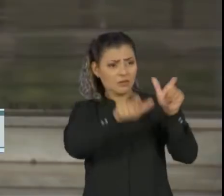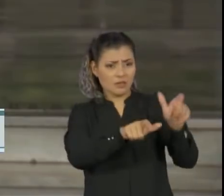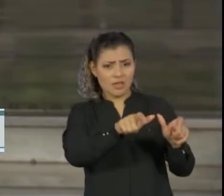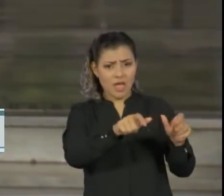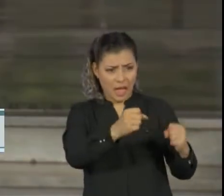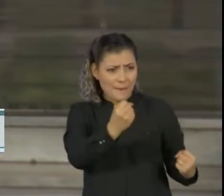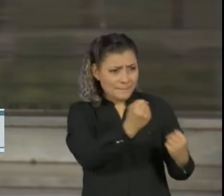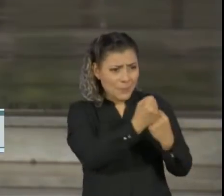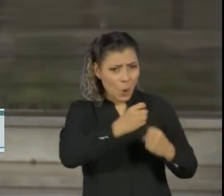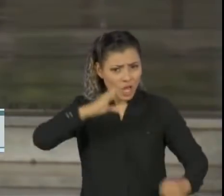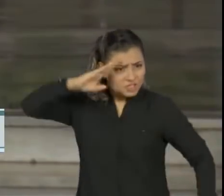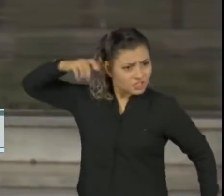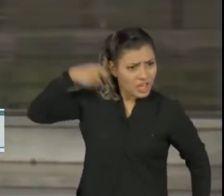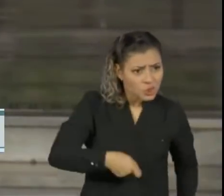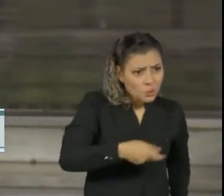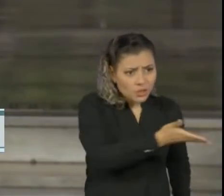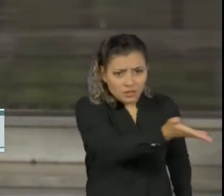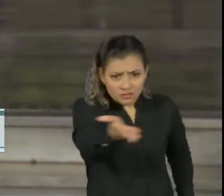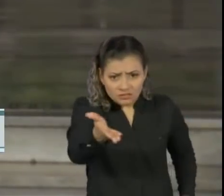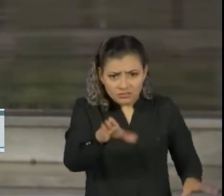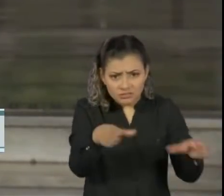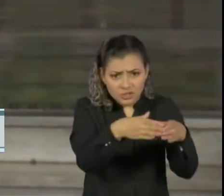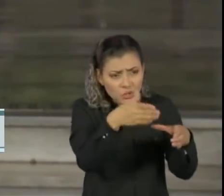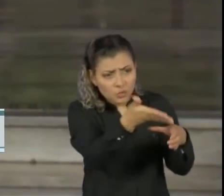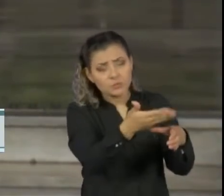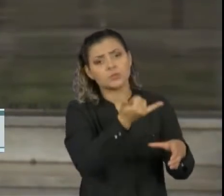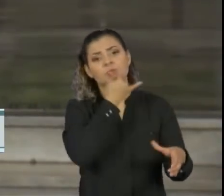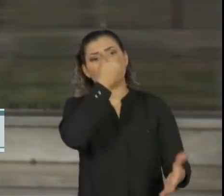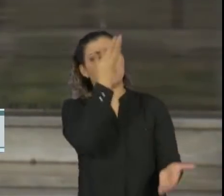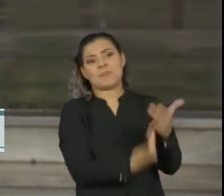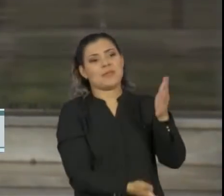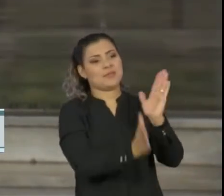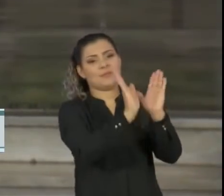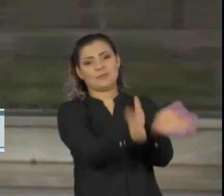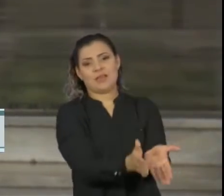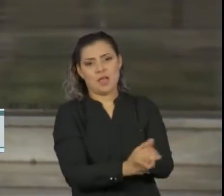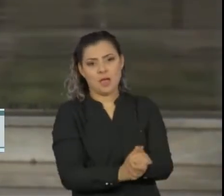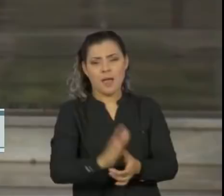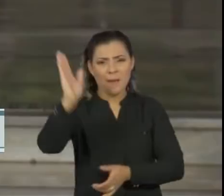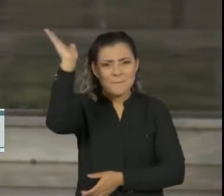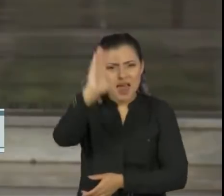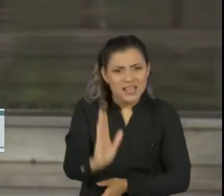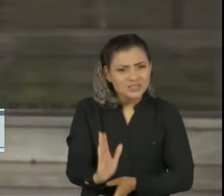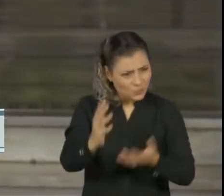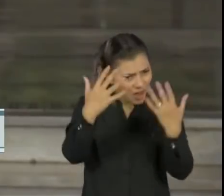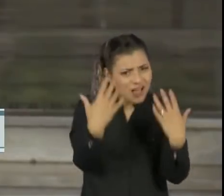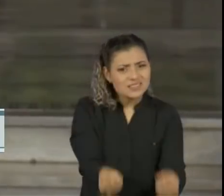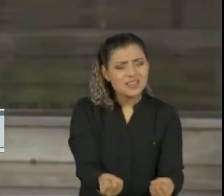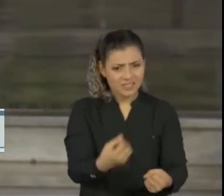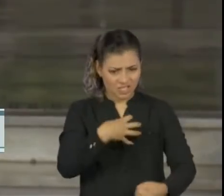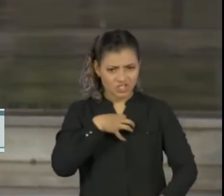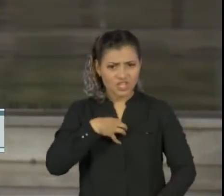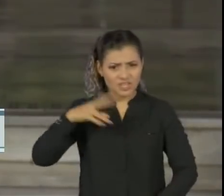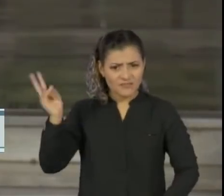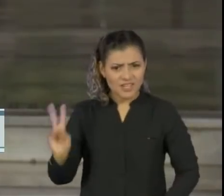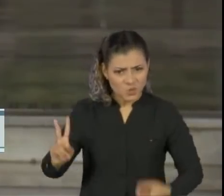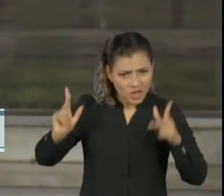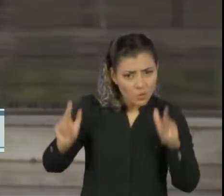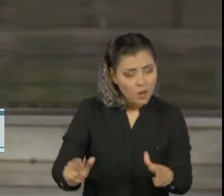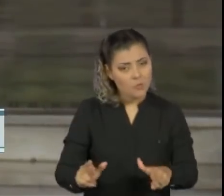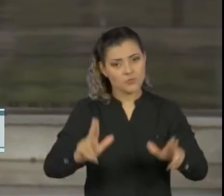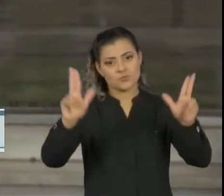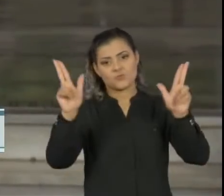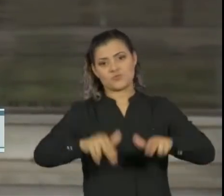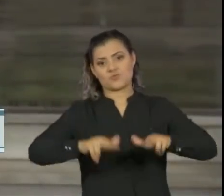ditadura que vocês já perderam. O Brasil não vai virar uma Venezuela,